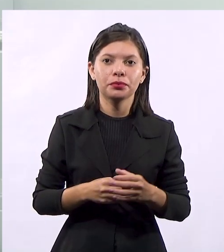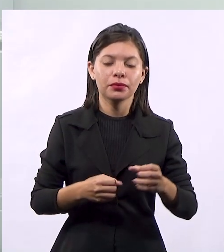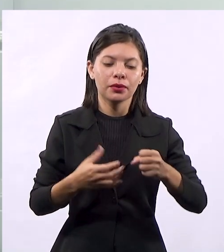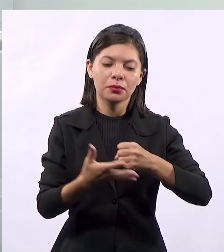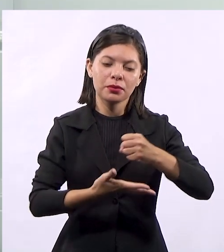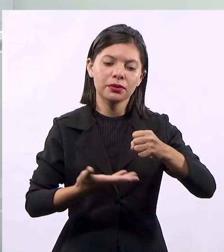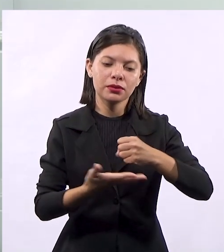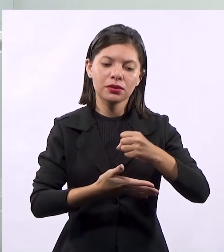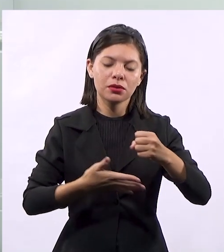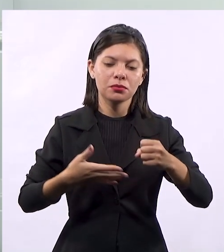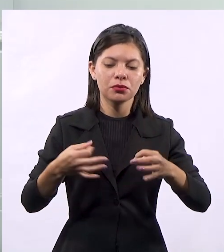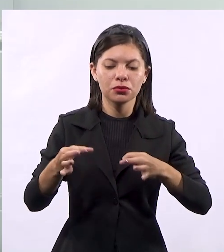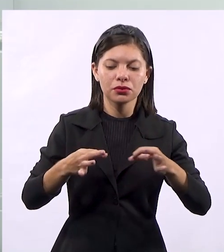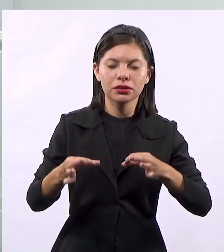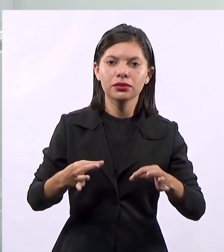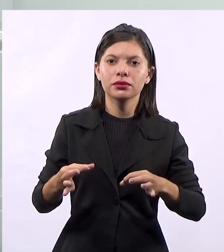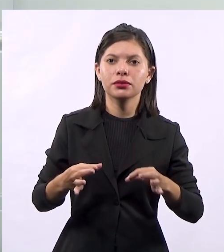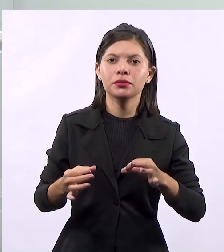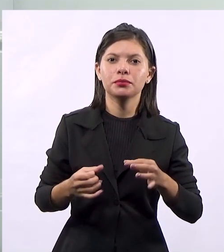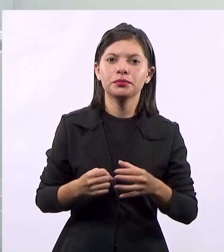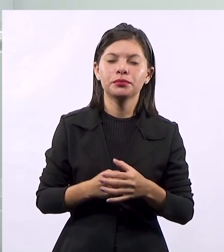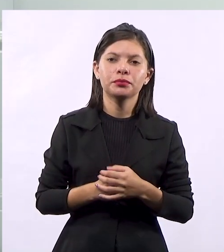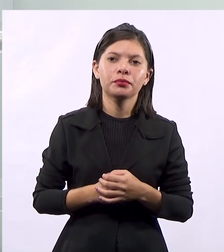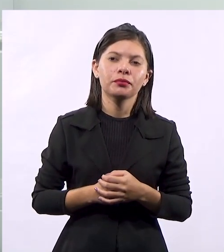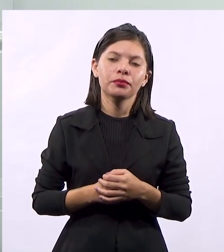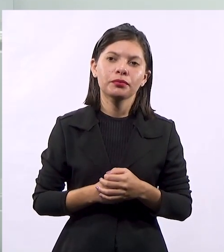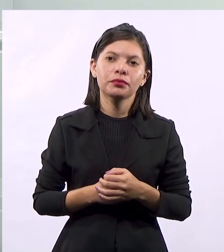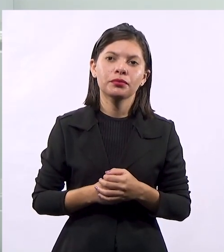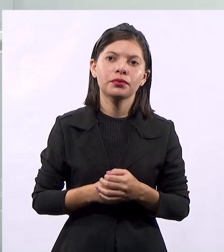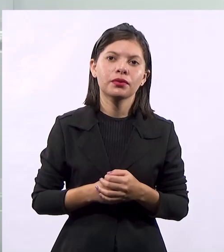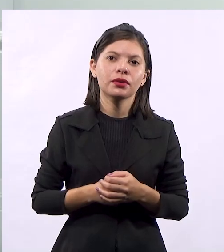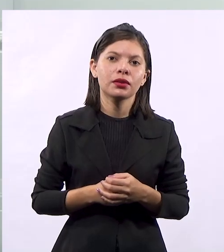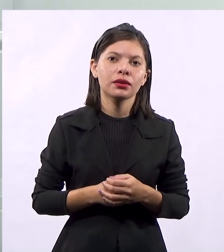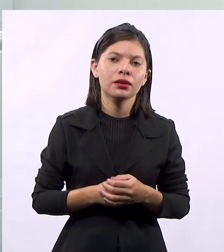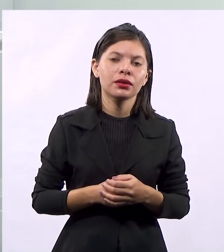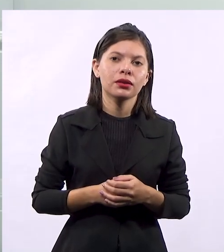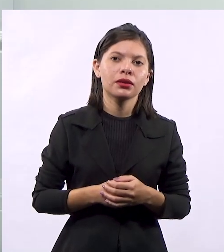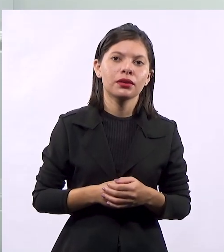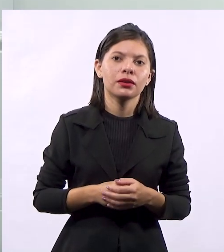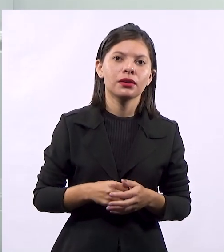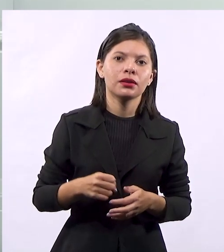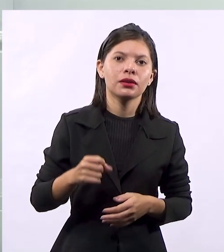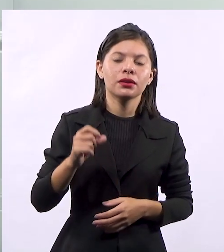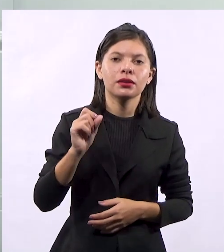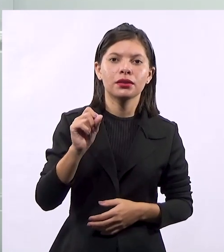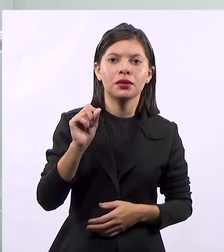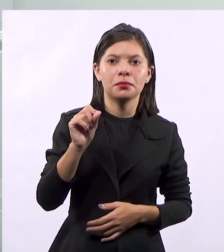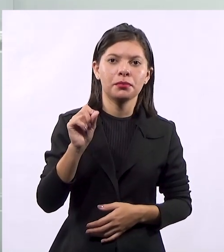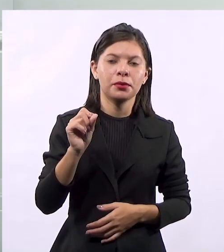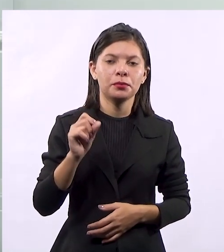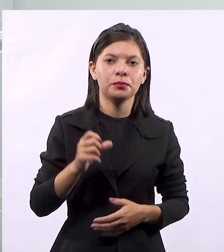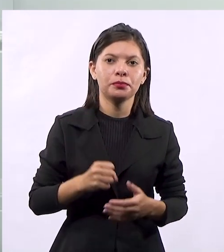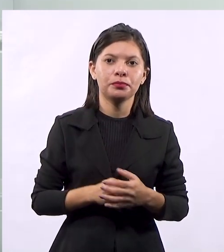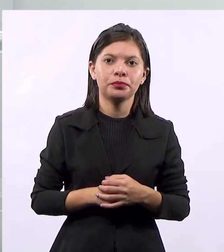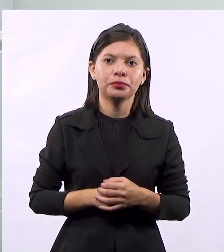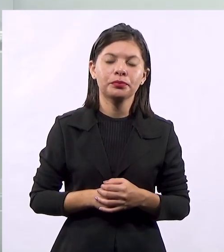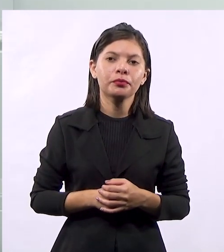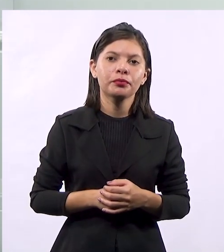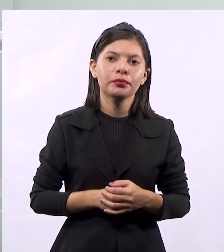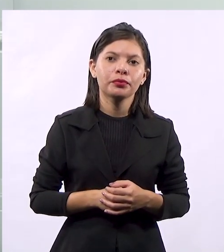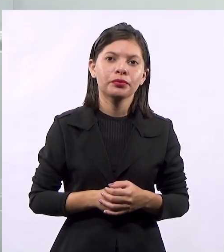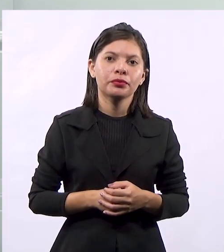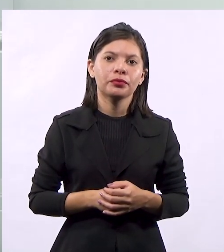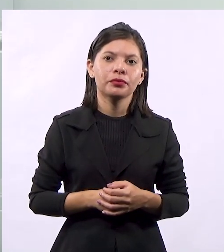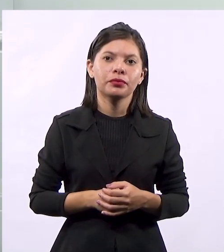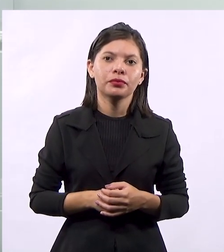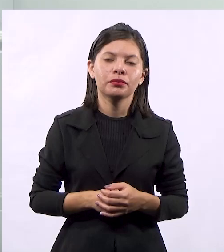diretrizes de organização e funcionamento do sistema educacional. Então, são diretrizes, é um arcabouço temático,